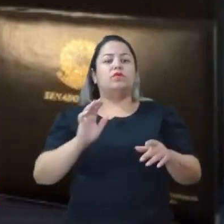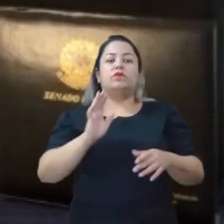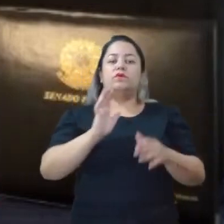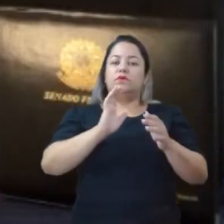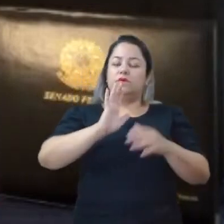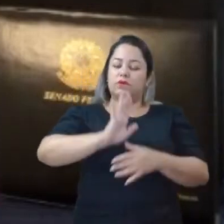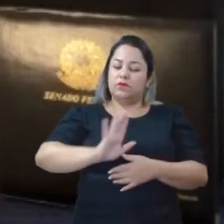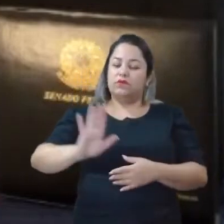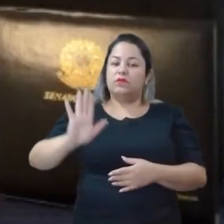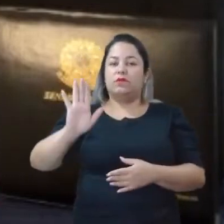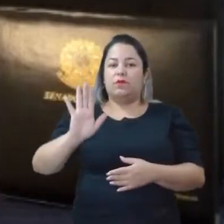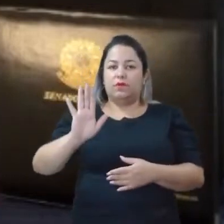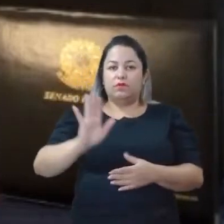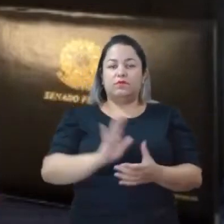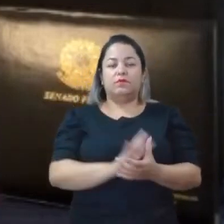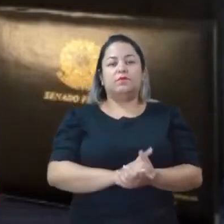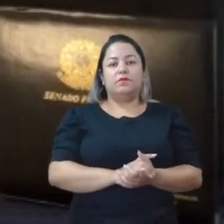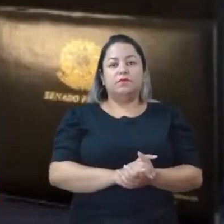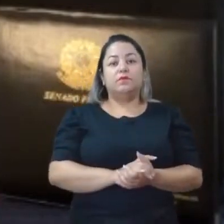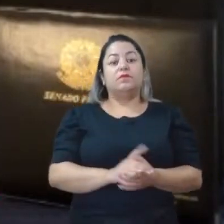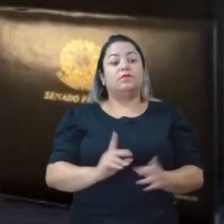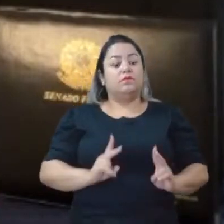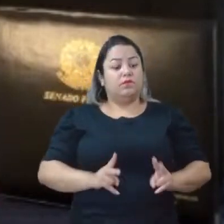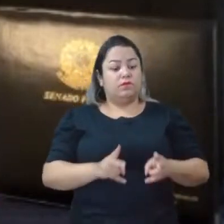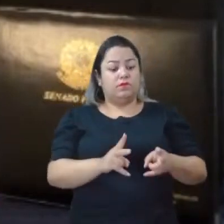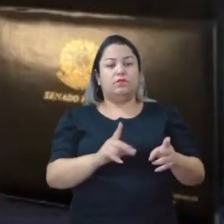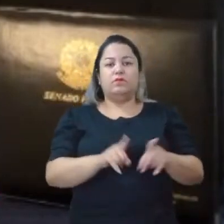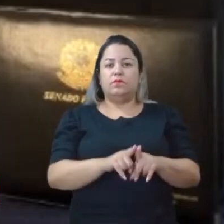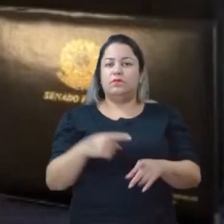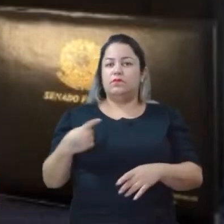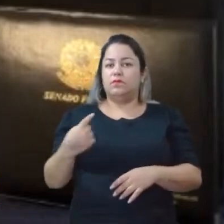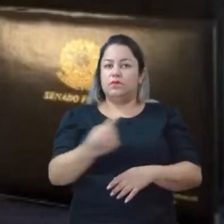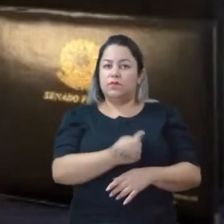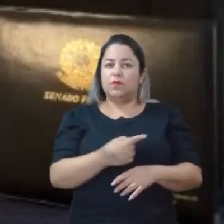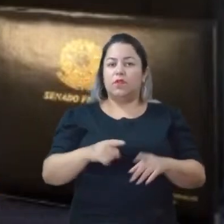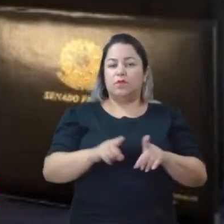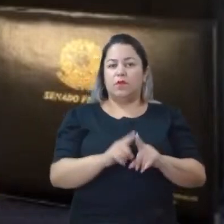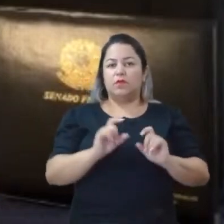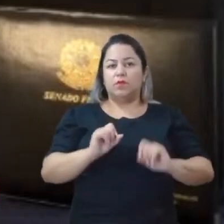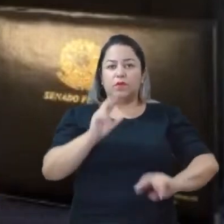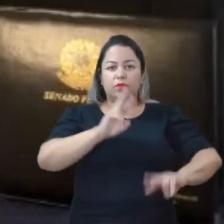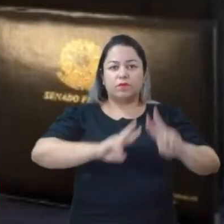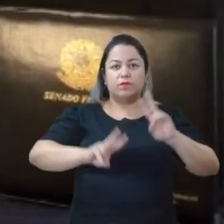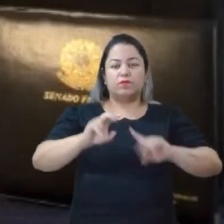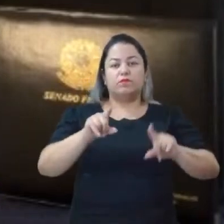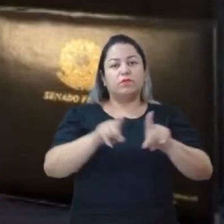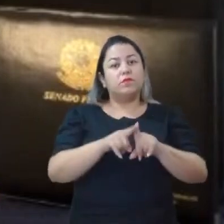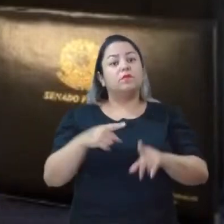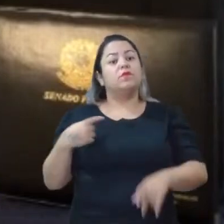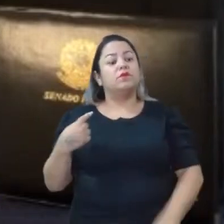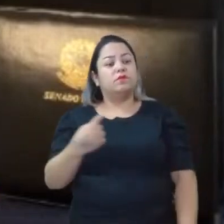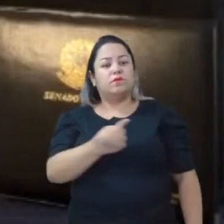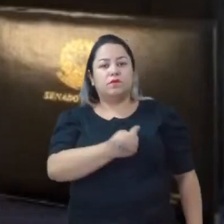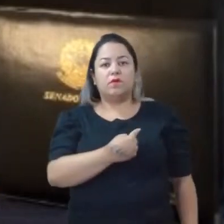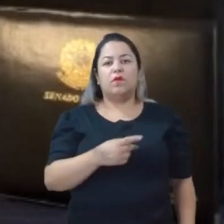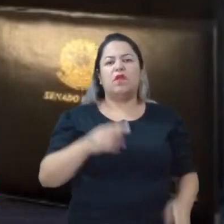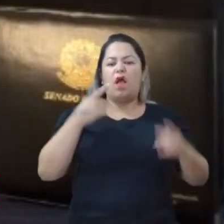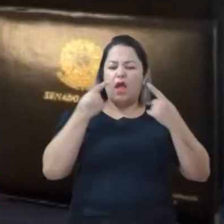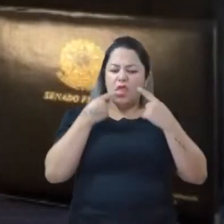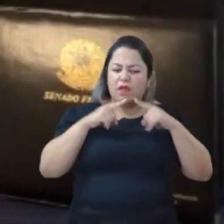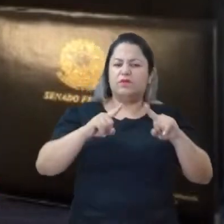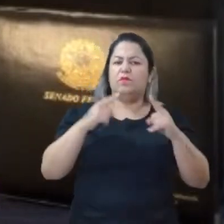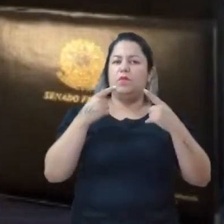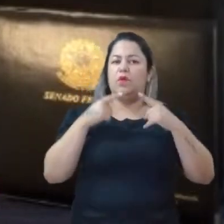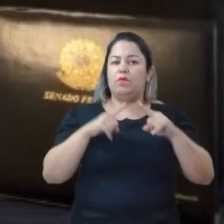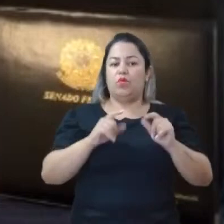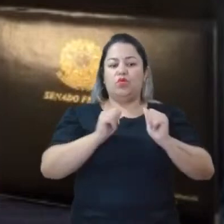candidato. E, na sequência, depois que nós demos visibilidade, depois que nós reclamamos